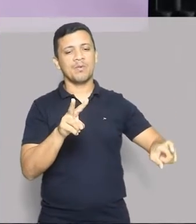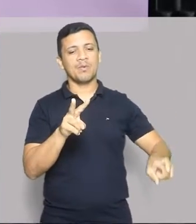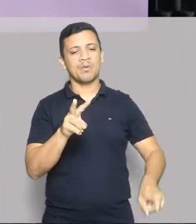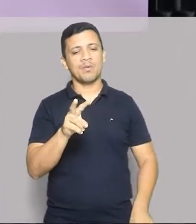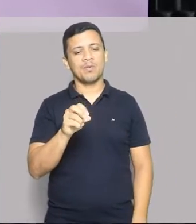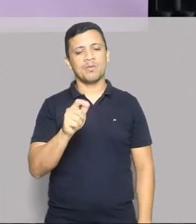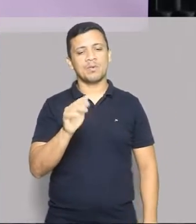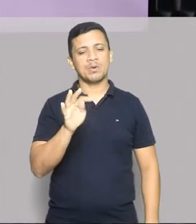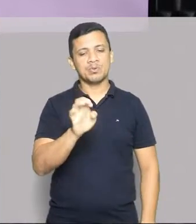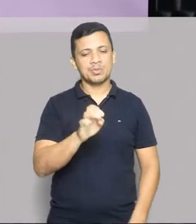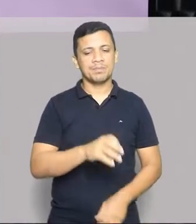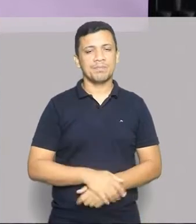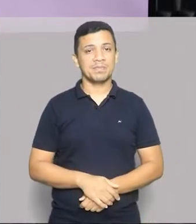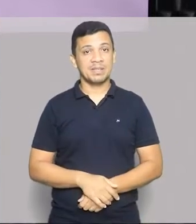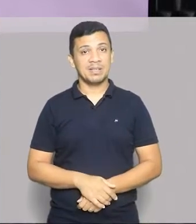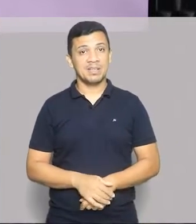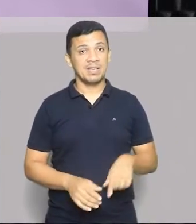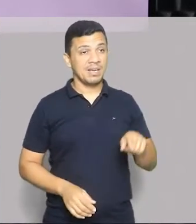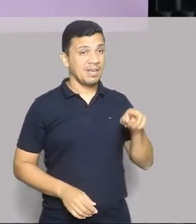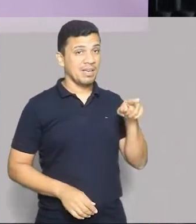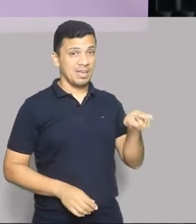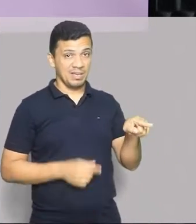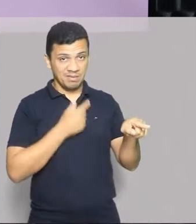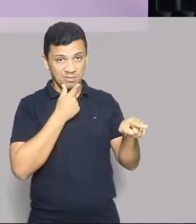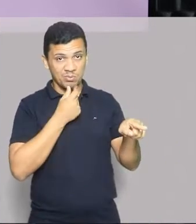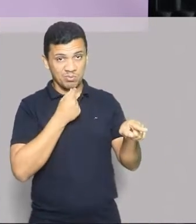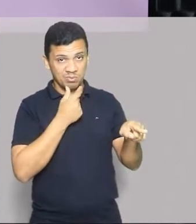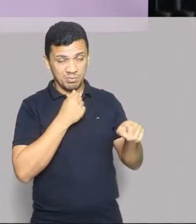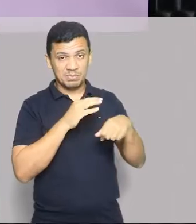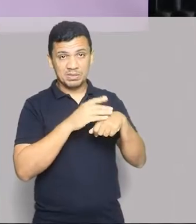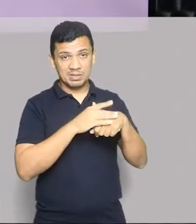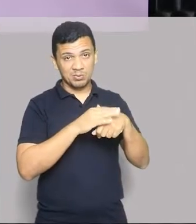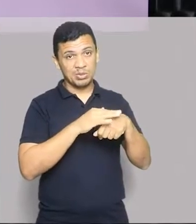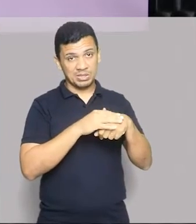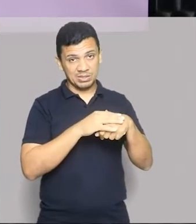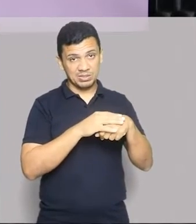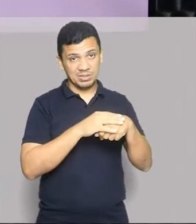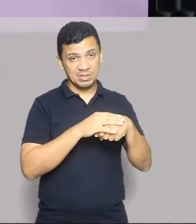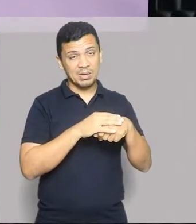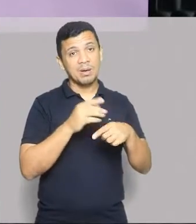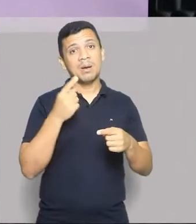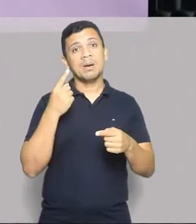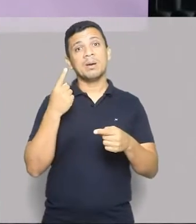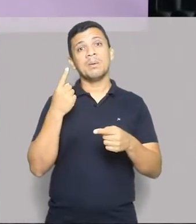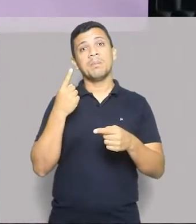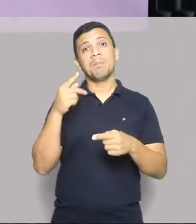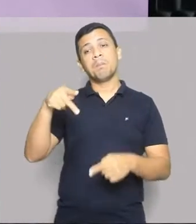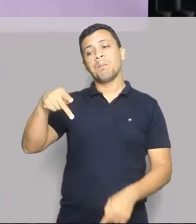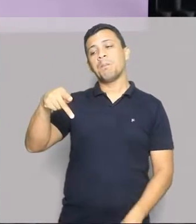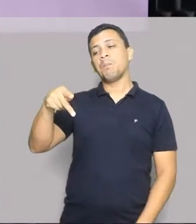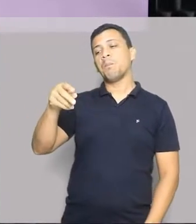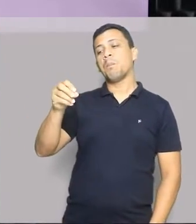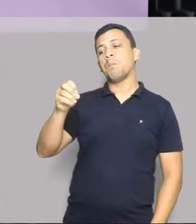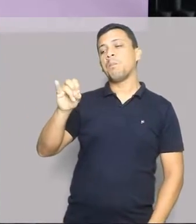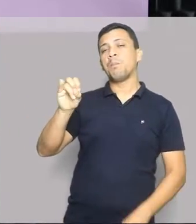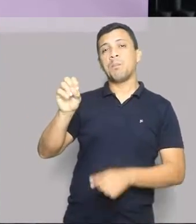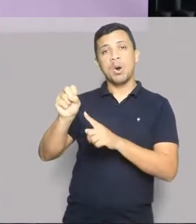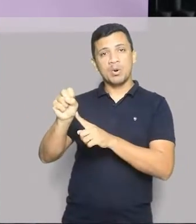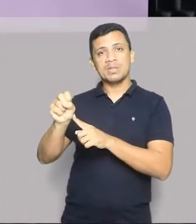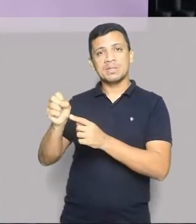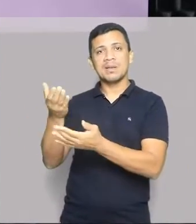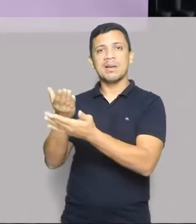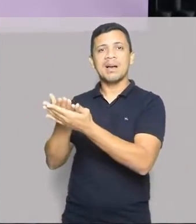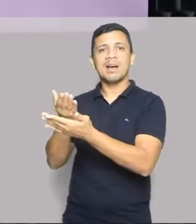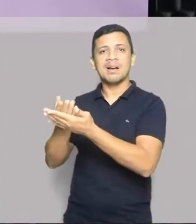Ele deve estar doente, pois tem faltado às aulas. Observe também, novamente, a ideia de explicação de